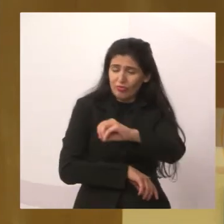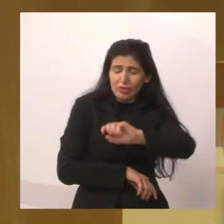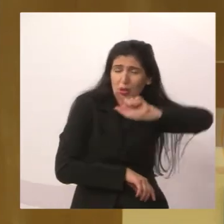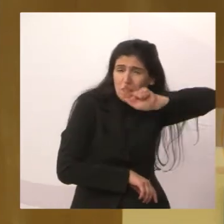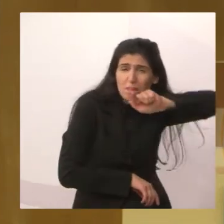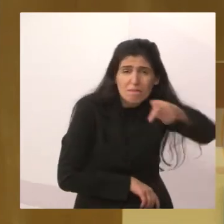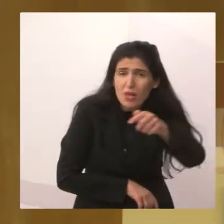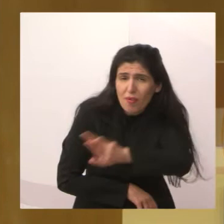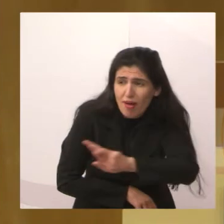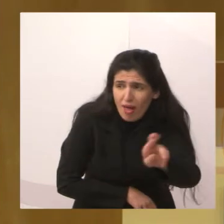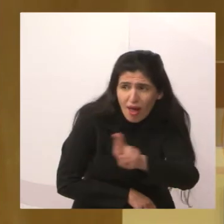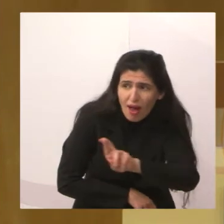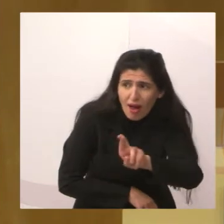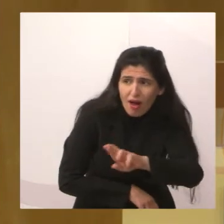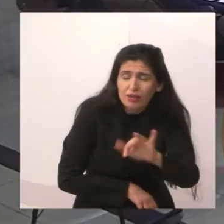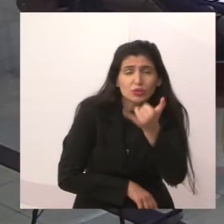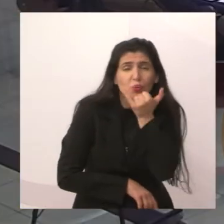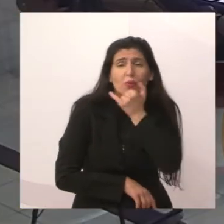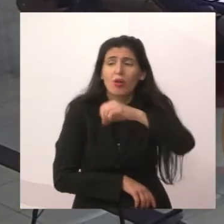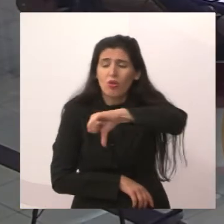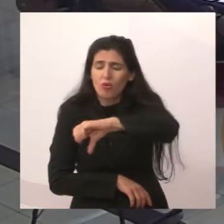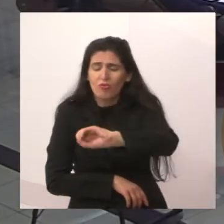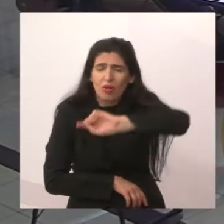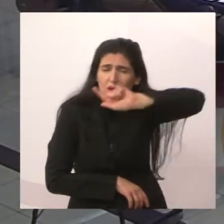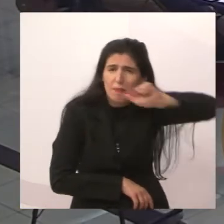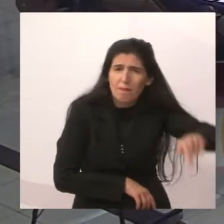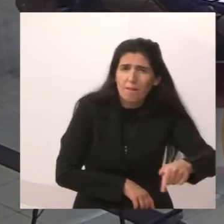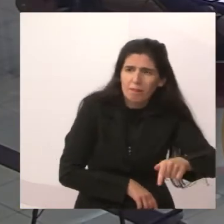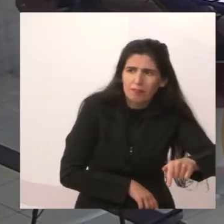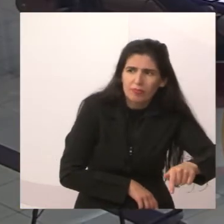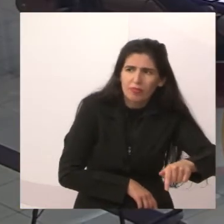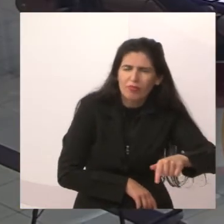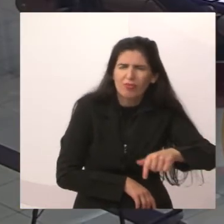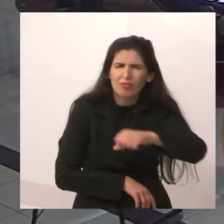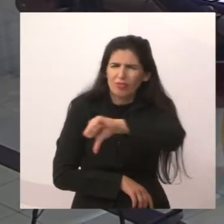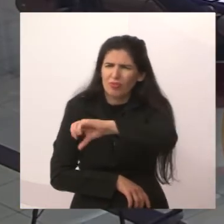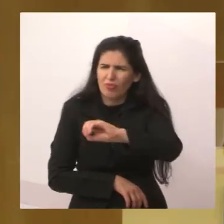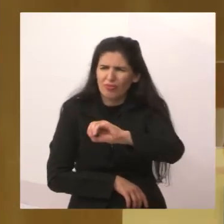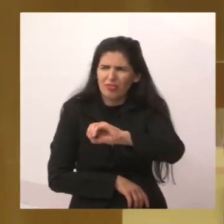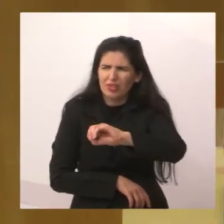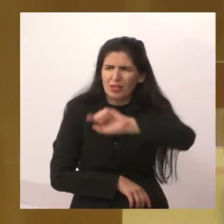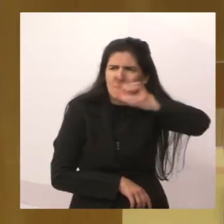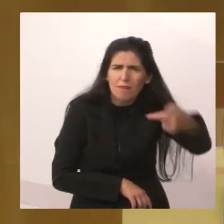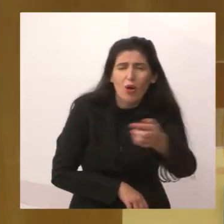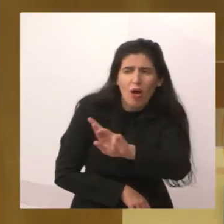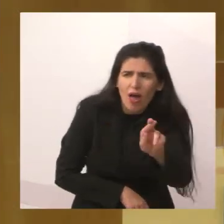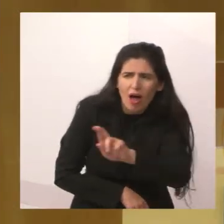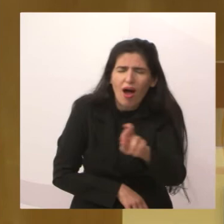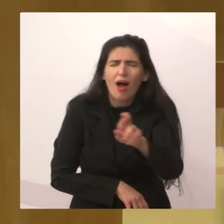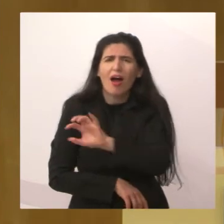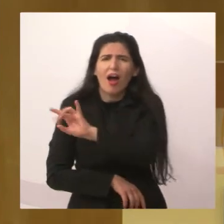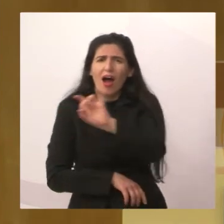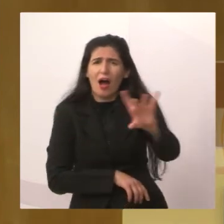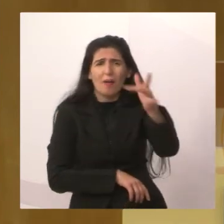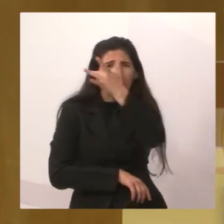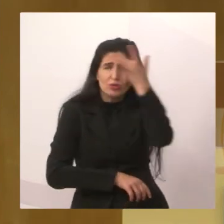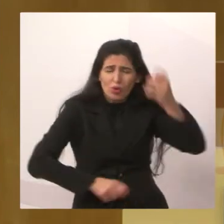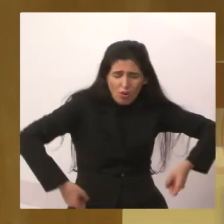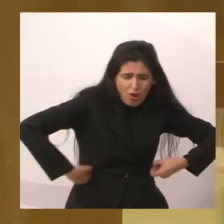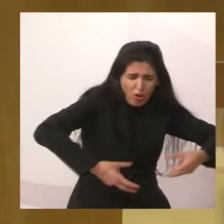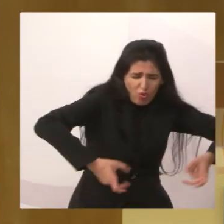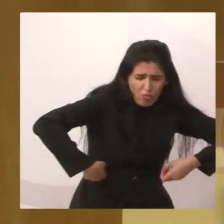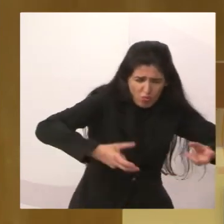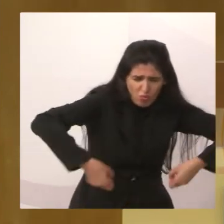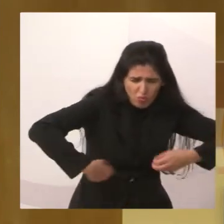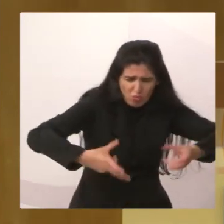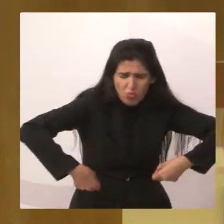E R$90 por pessoa, né? Então, se isso acontecer, não tem mais sentido, porque a Câmara Municipal, os